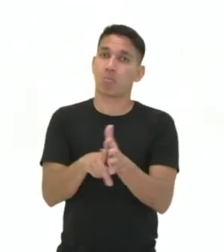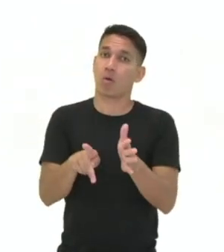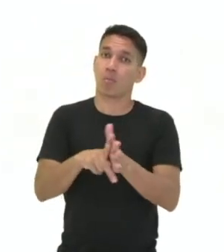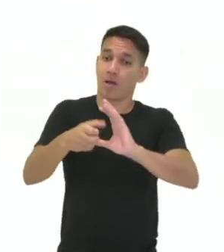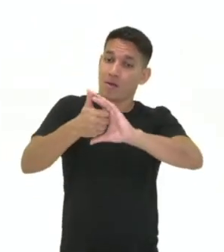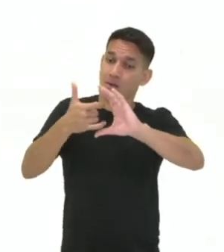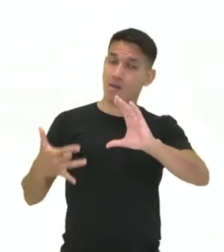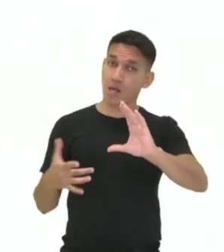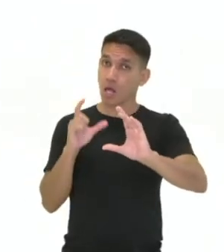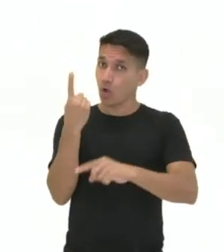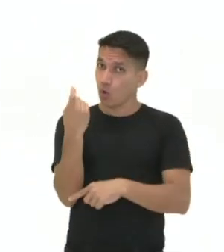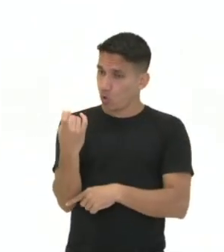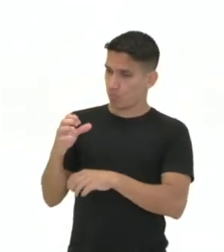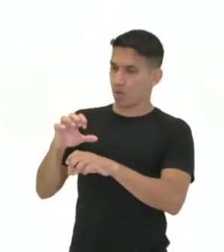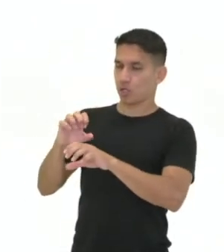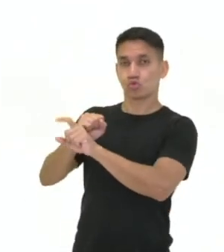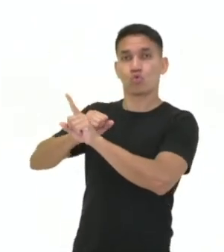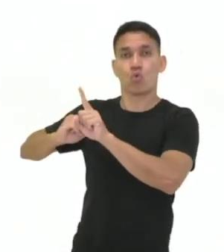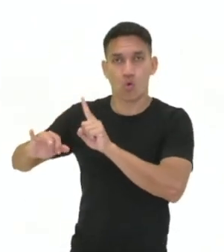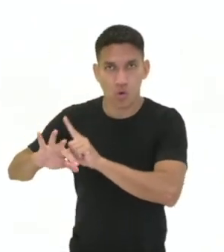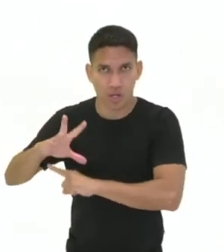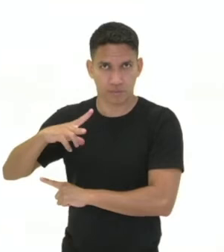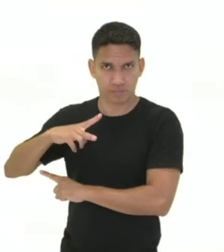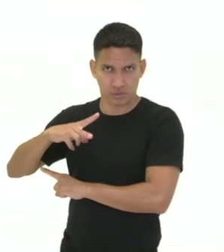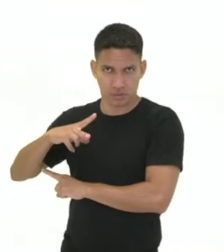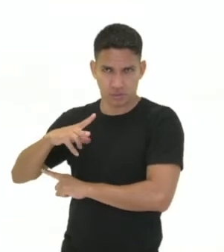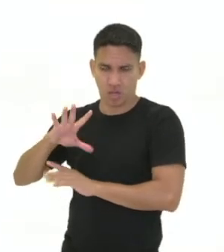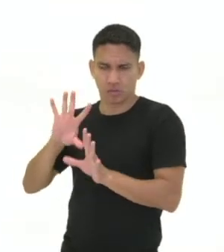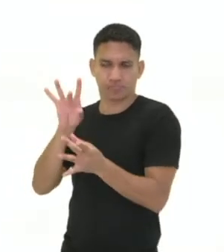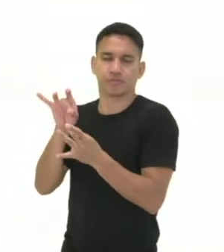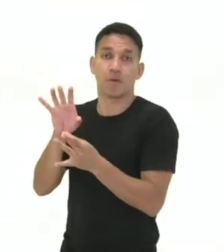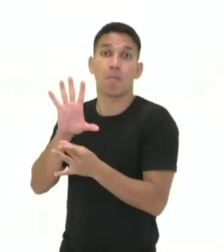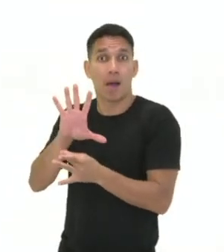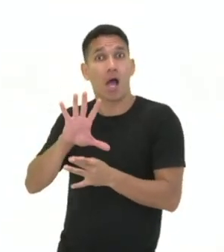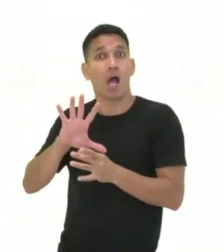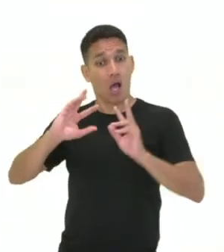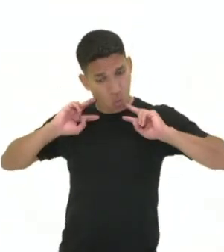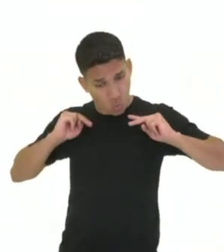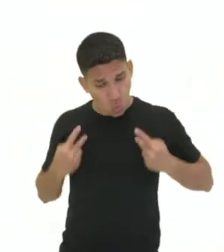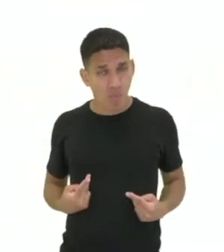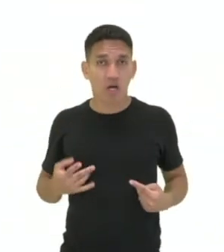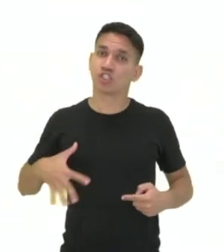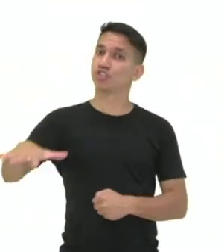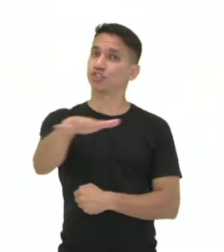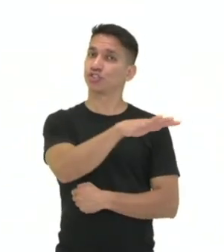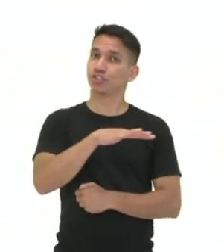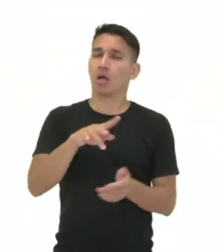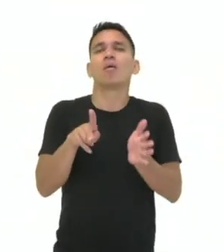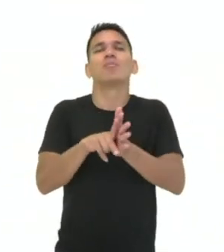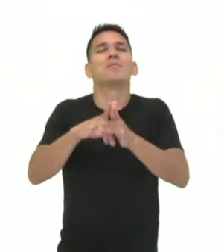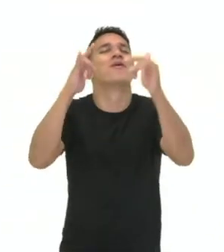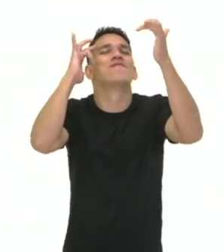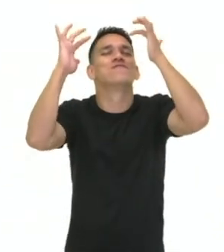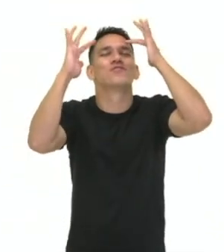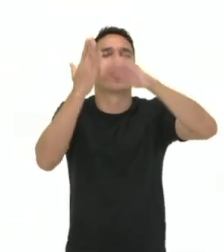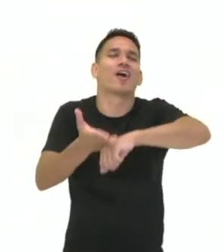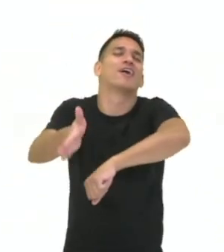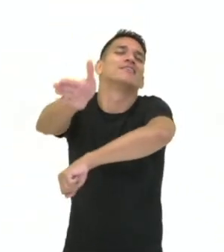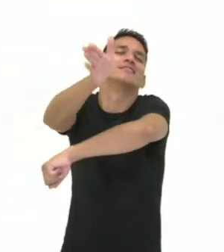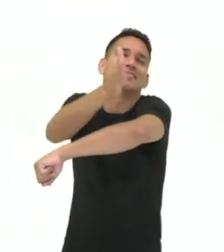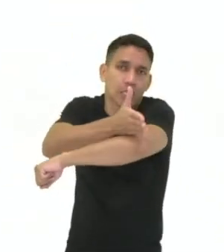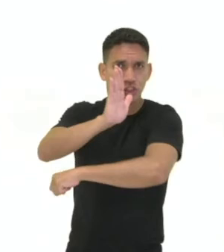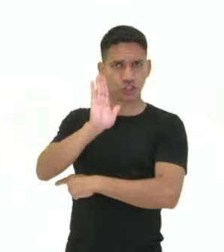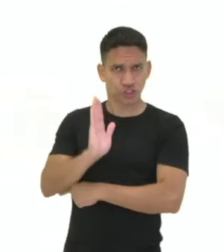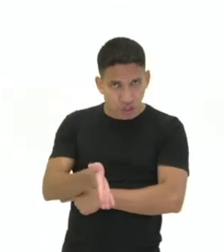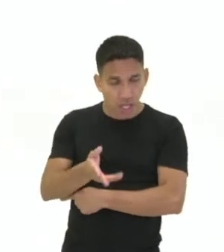sociedade particular, mas do homem em geral. Então, já na filosofia antiga, né? Então a gente já